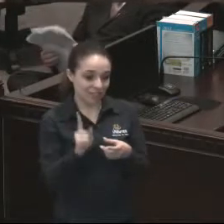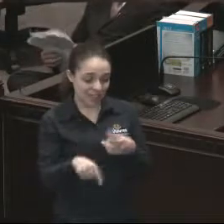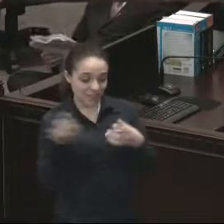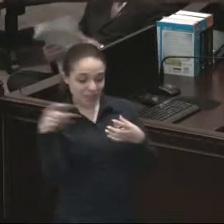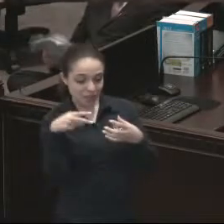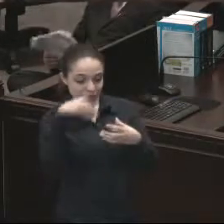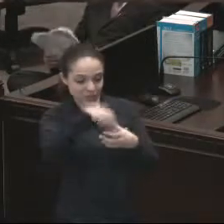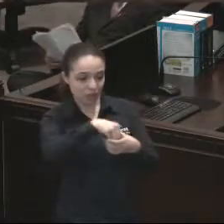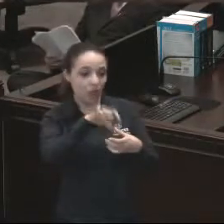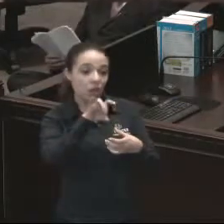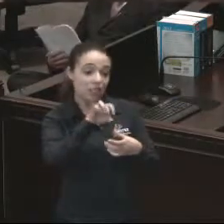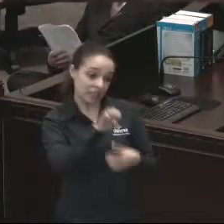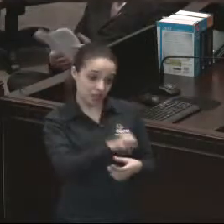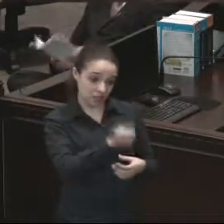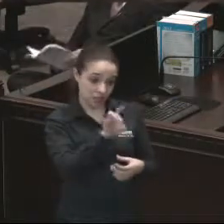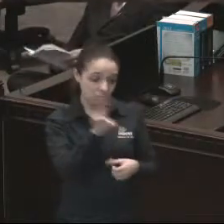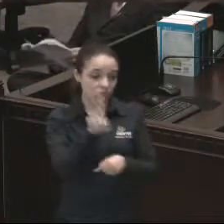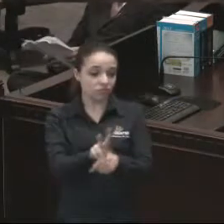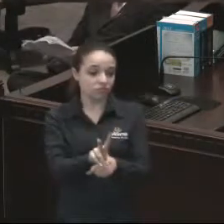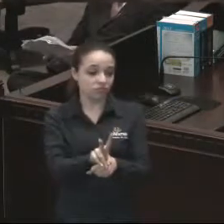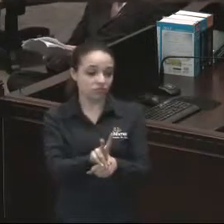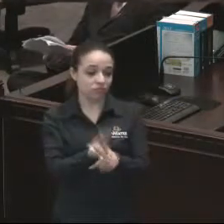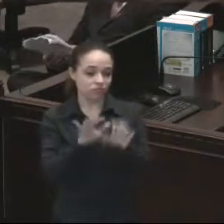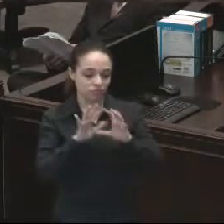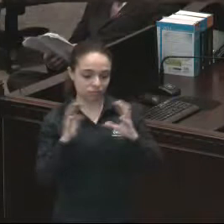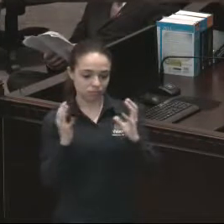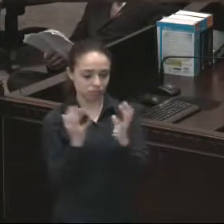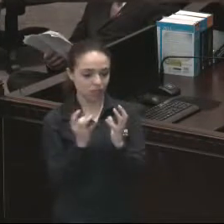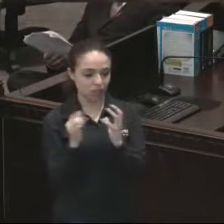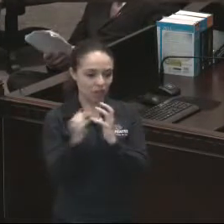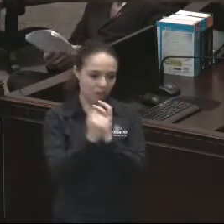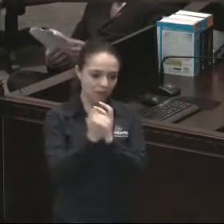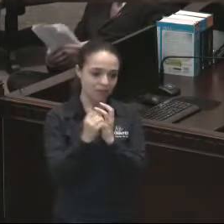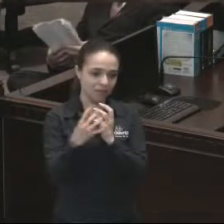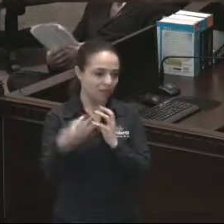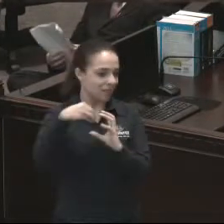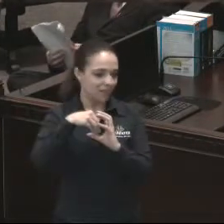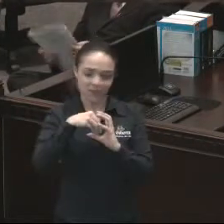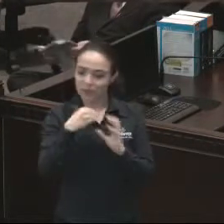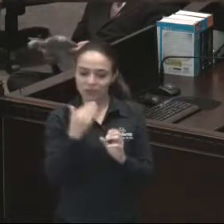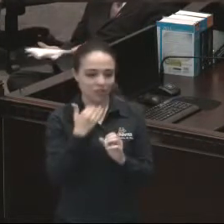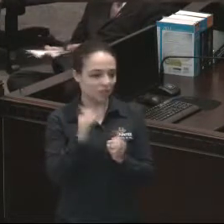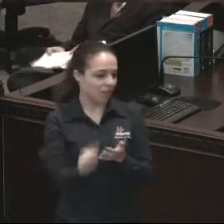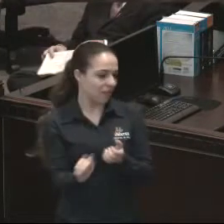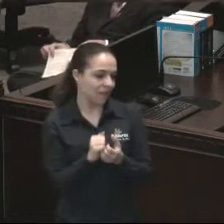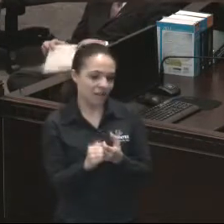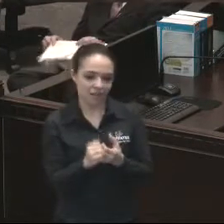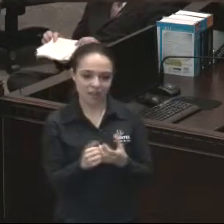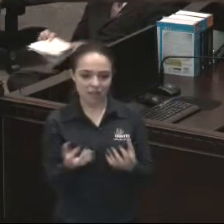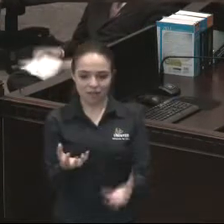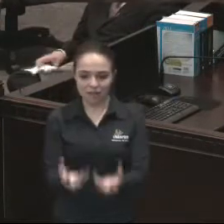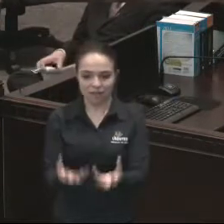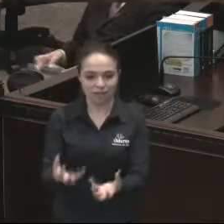A não ser que ele seja só de periferia, mas senão ele já está ali. Então, não adianta você fazer o cozimento,